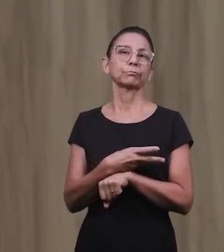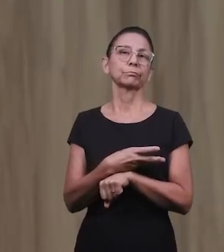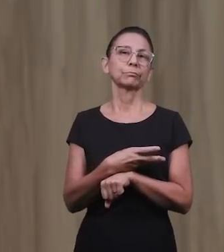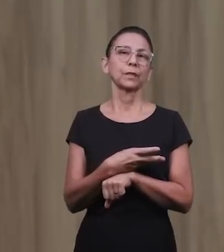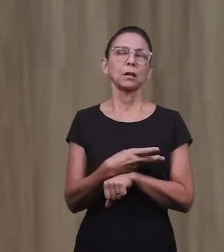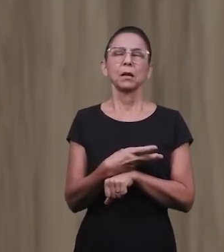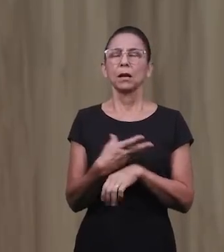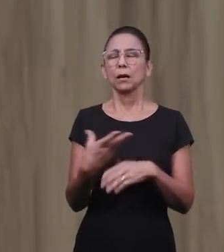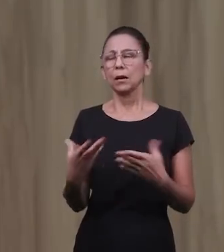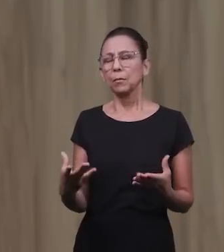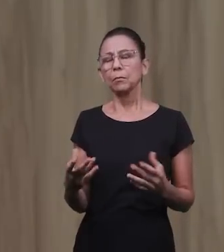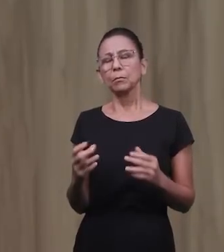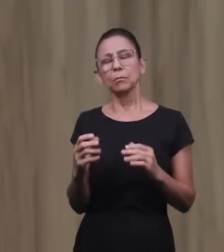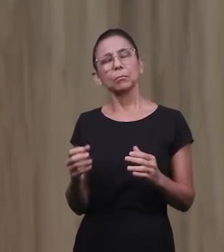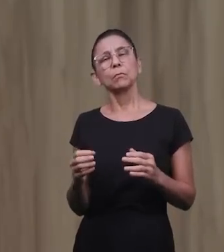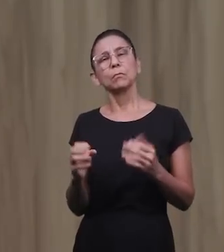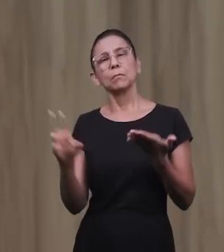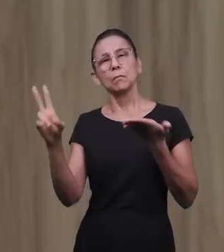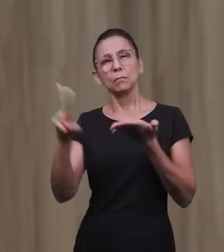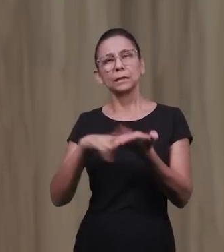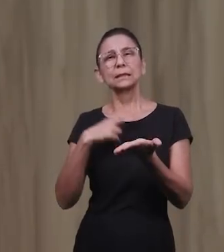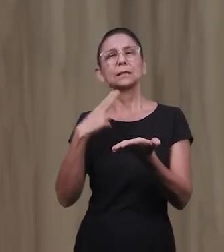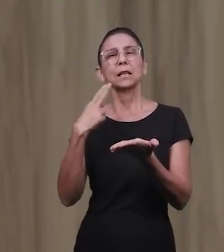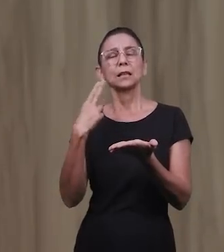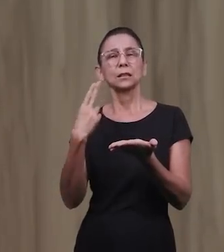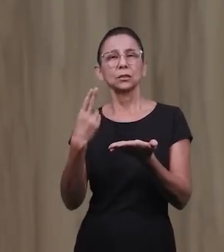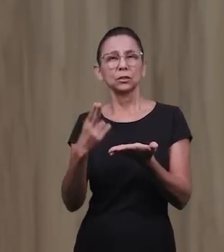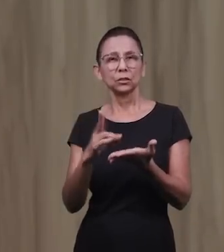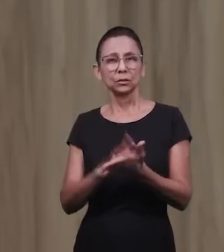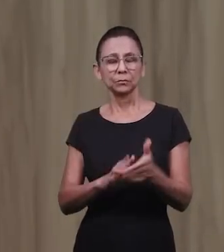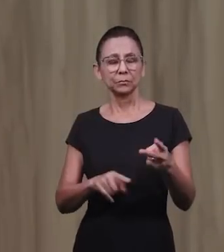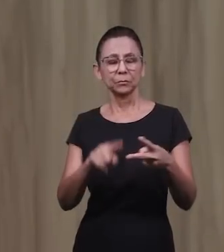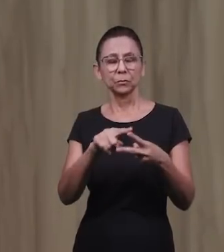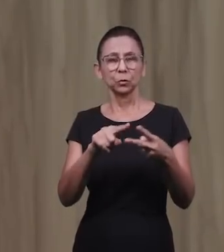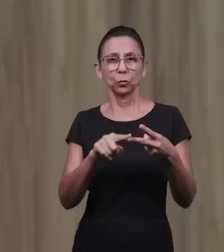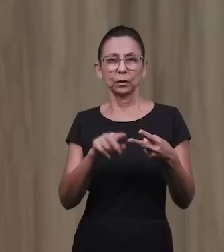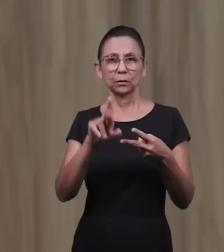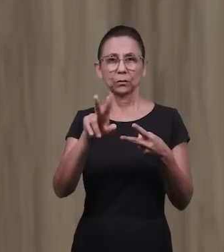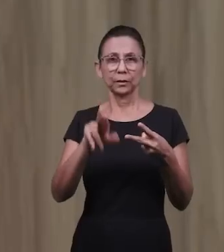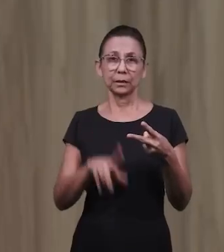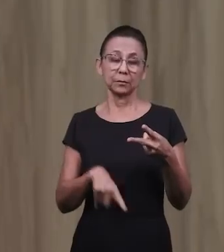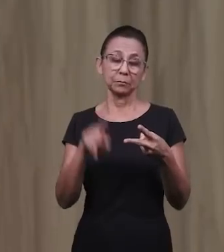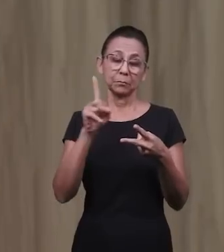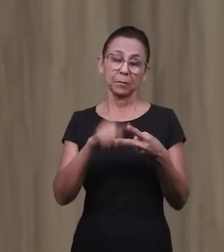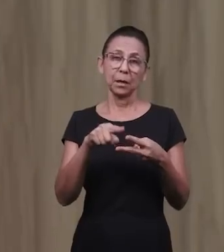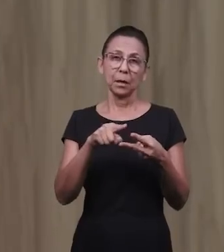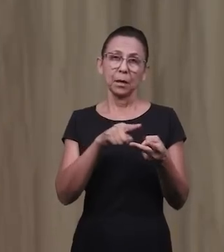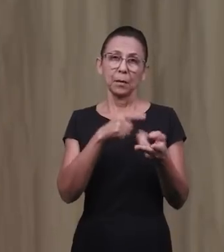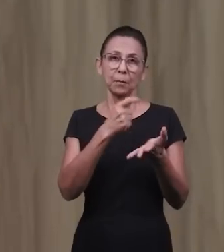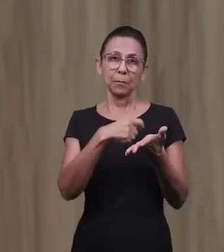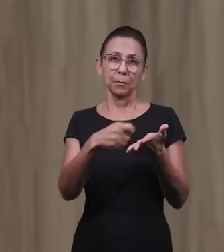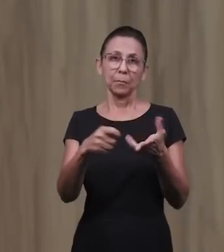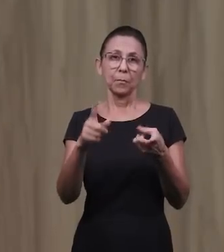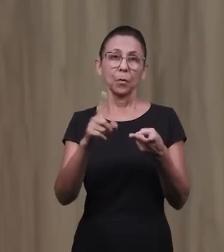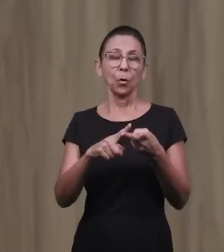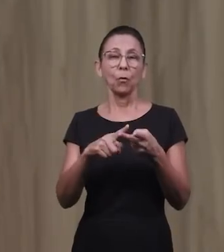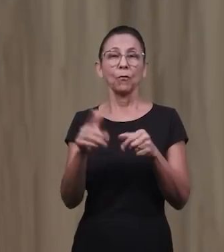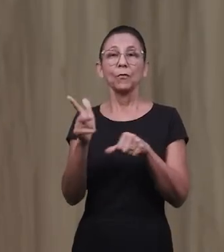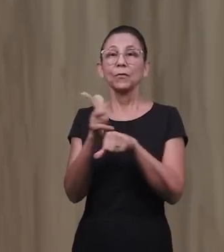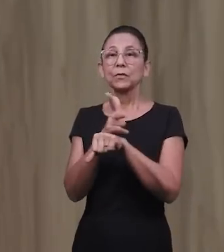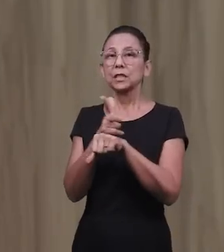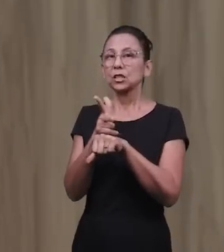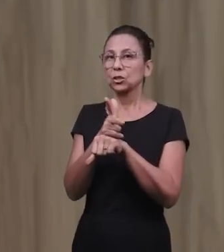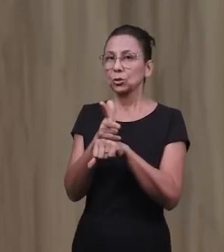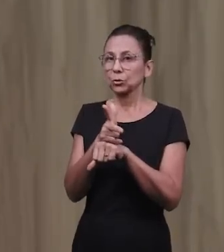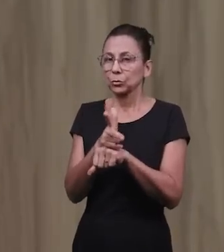WhatsApp, e ali você pode mandar uma mensagem para nós de duas maneiras diferentes, ou por escrito, ou em